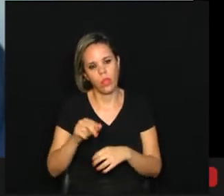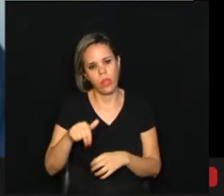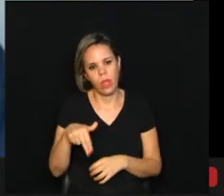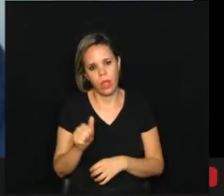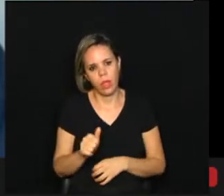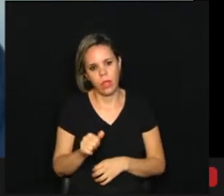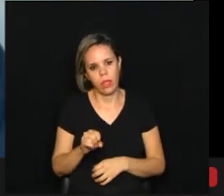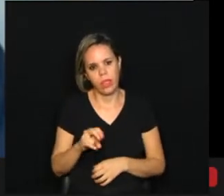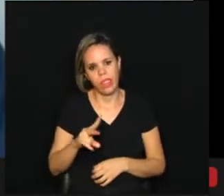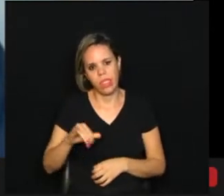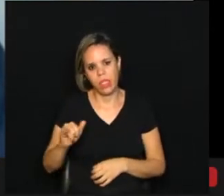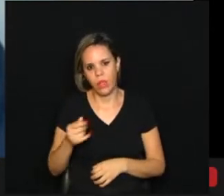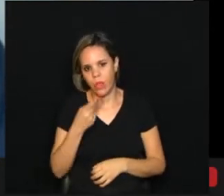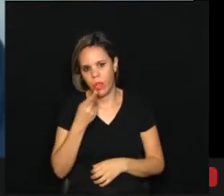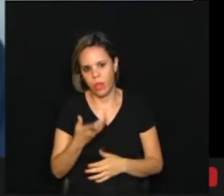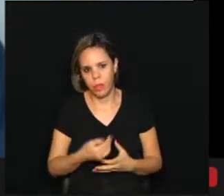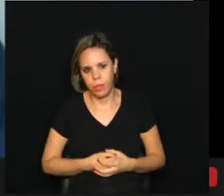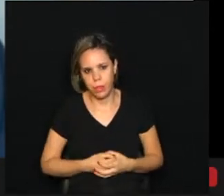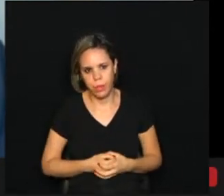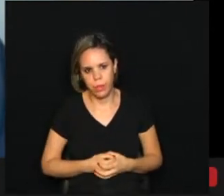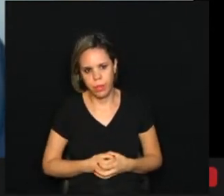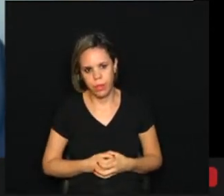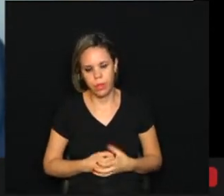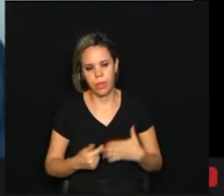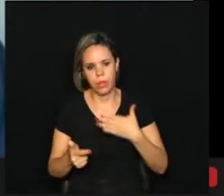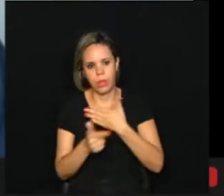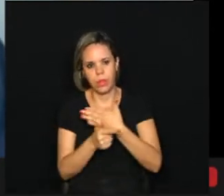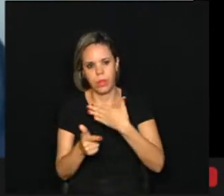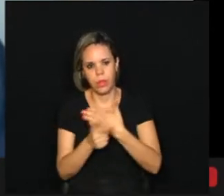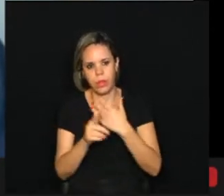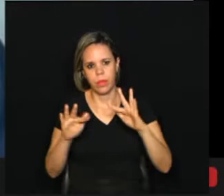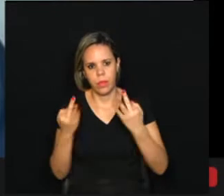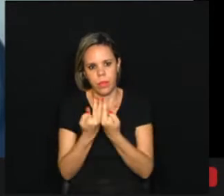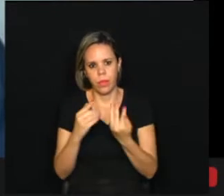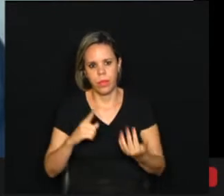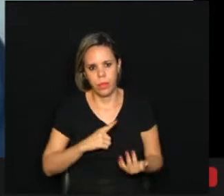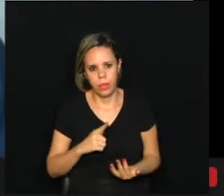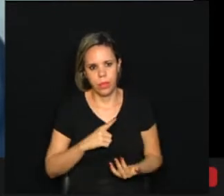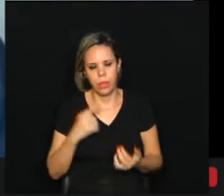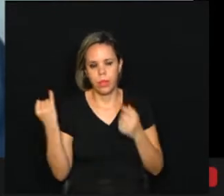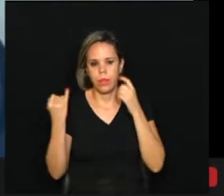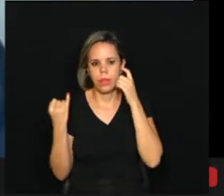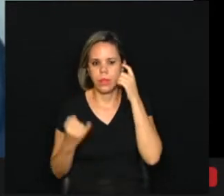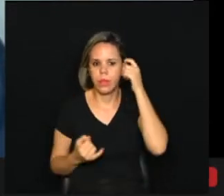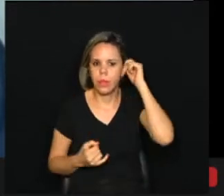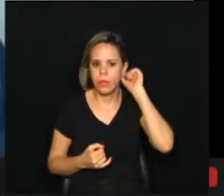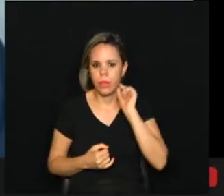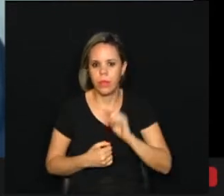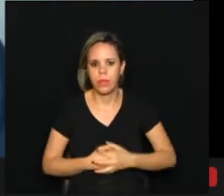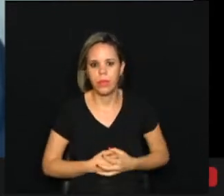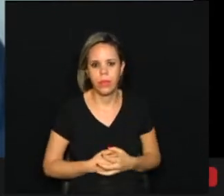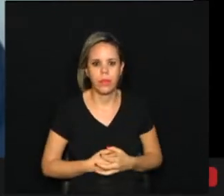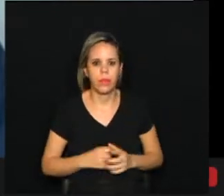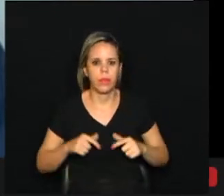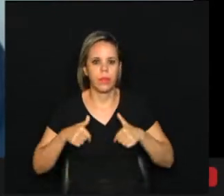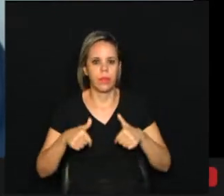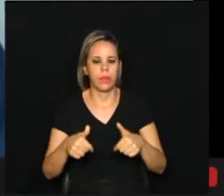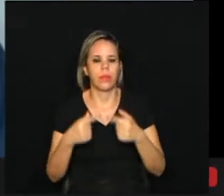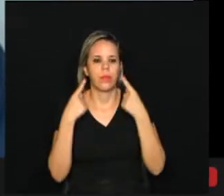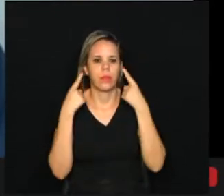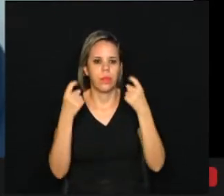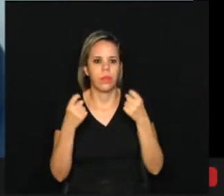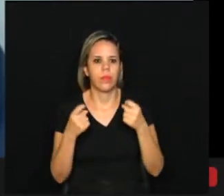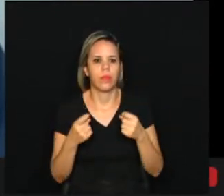doutora Silvia falaram, né? O papel que a família teve foi um papel importantíssimo de reagir a uma violência,